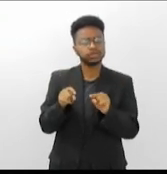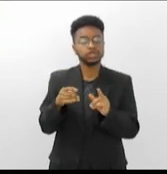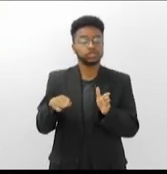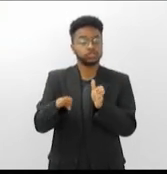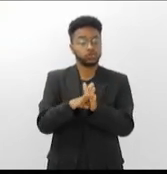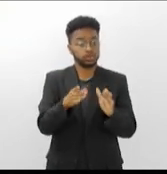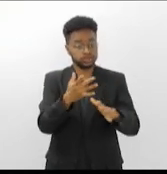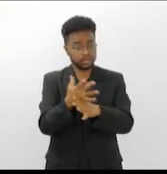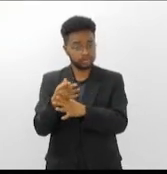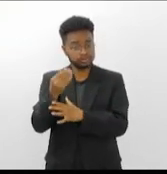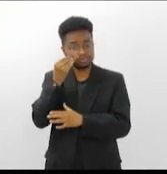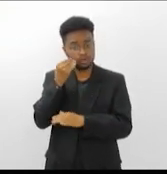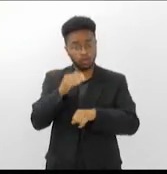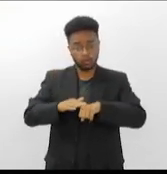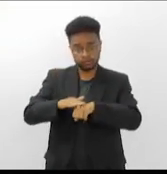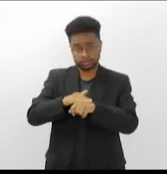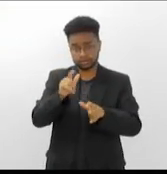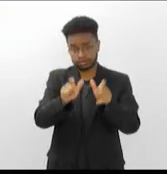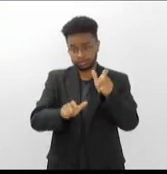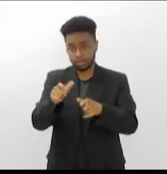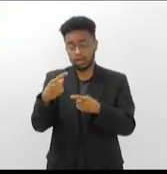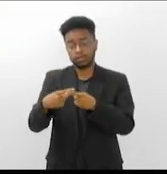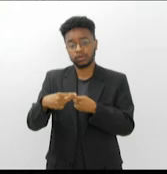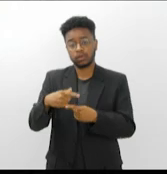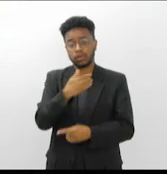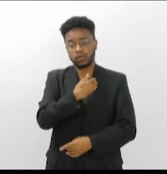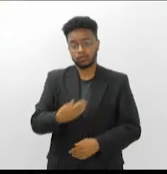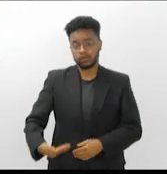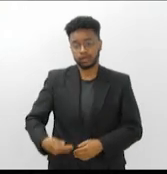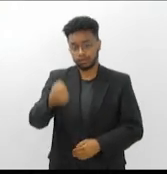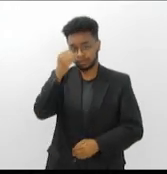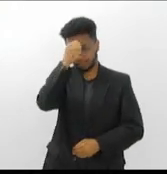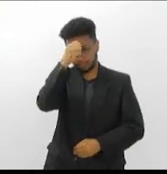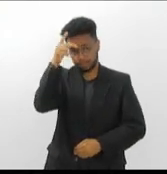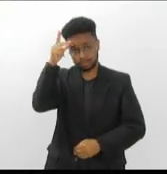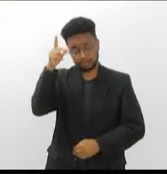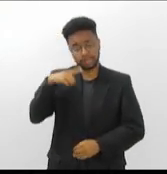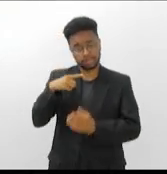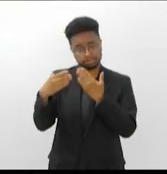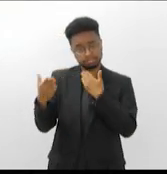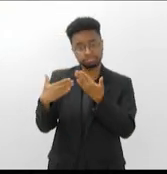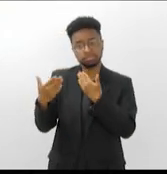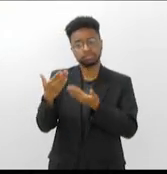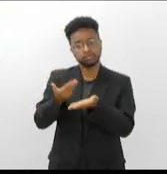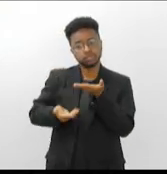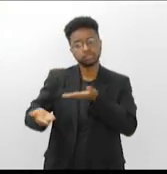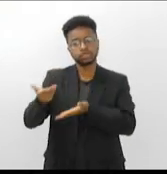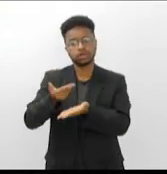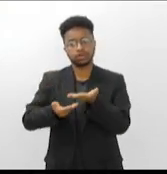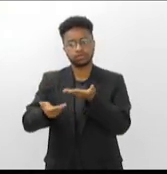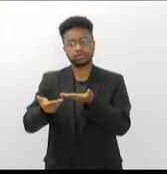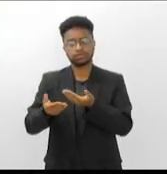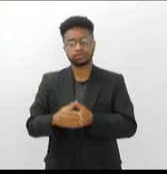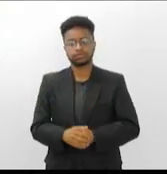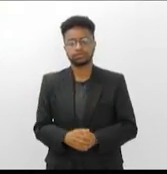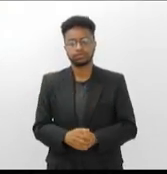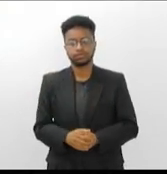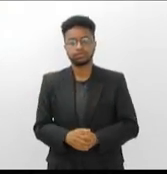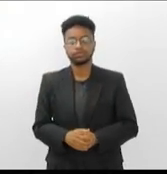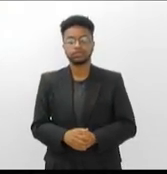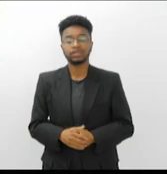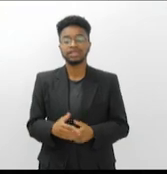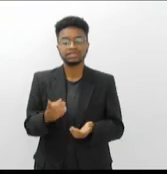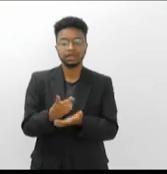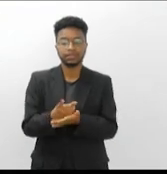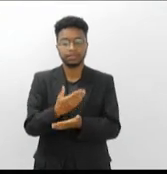com as pessoas, porque o governo municipal, ele é um governo de muito diálogo. É uma governo que se preocupa muito,